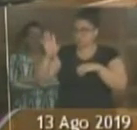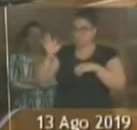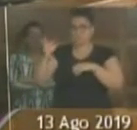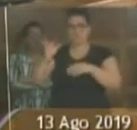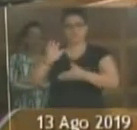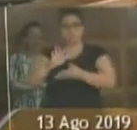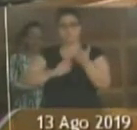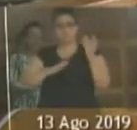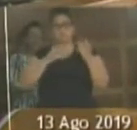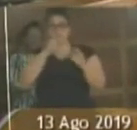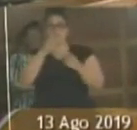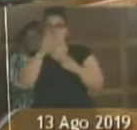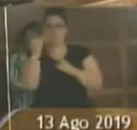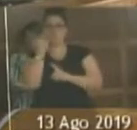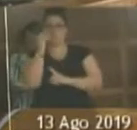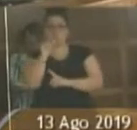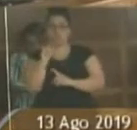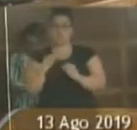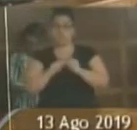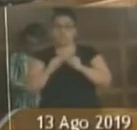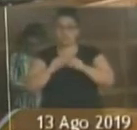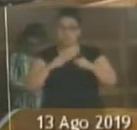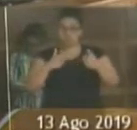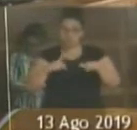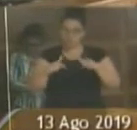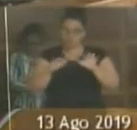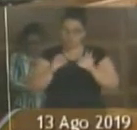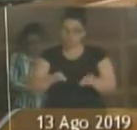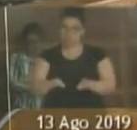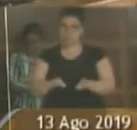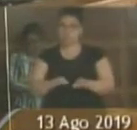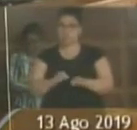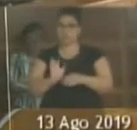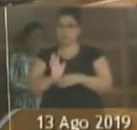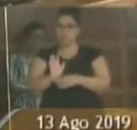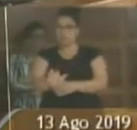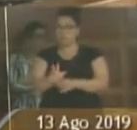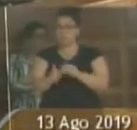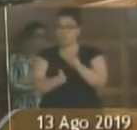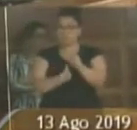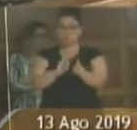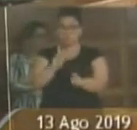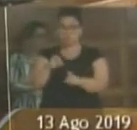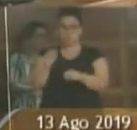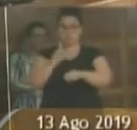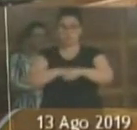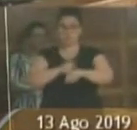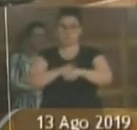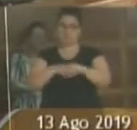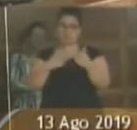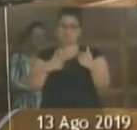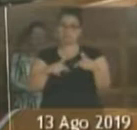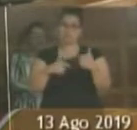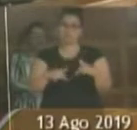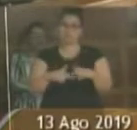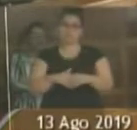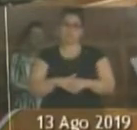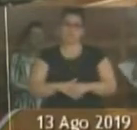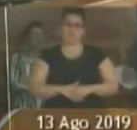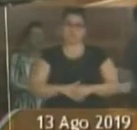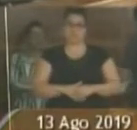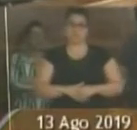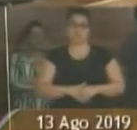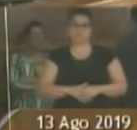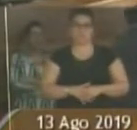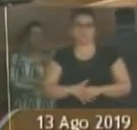o trabalho correto, atenda a população dentro da melhor maneira possível no seu expediente de trabalho. Esse é o meu entendimento. Senhor